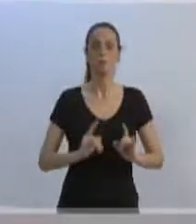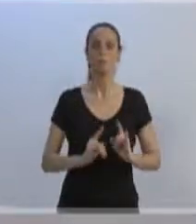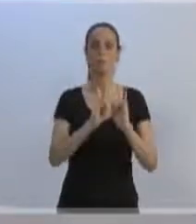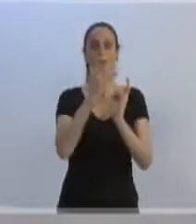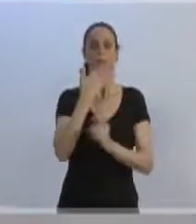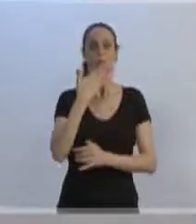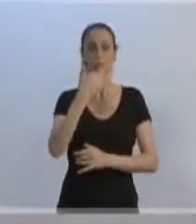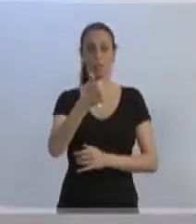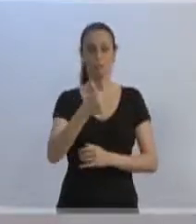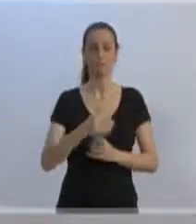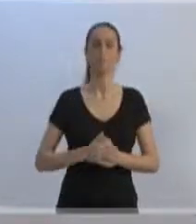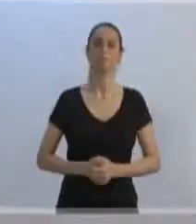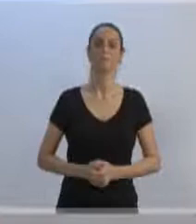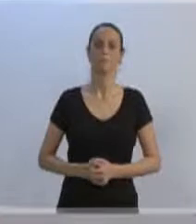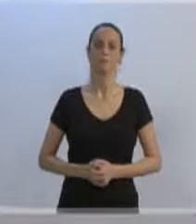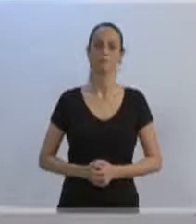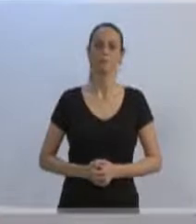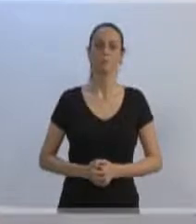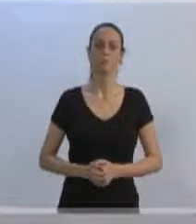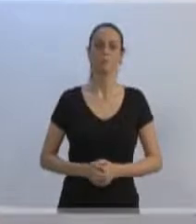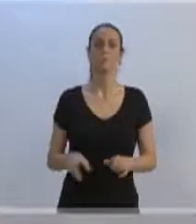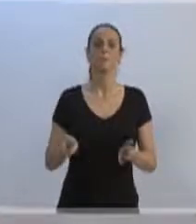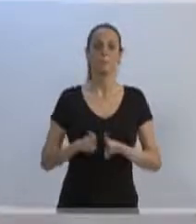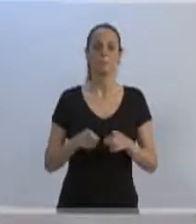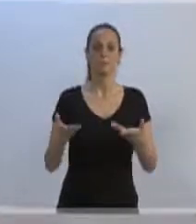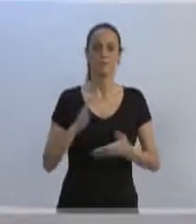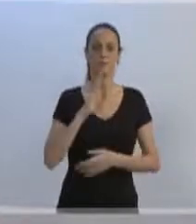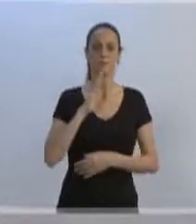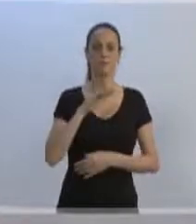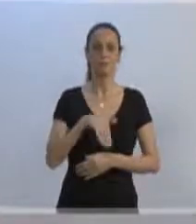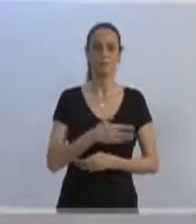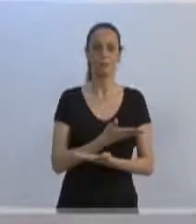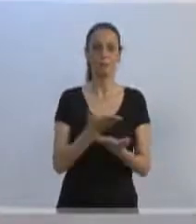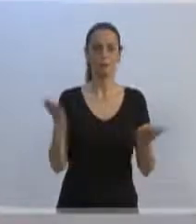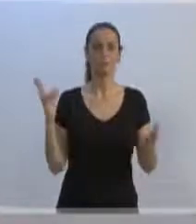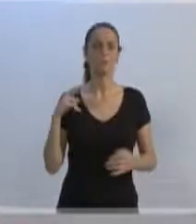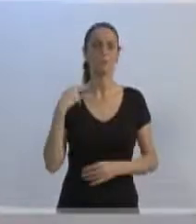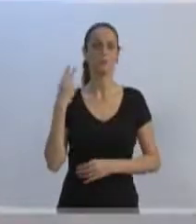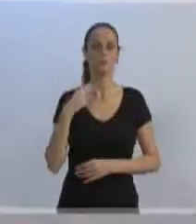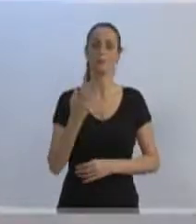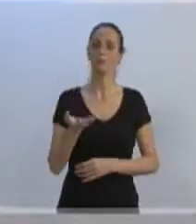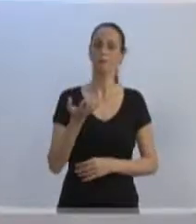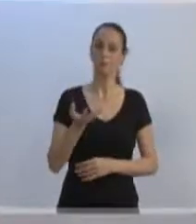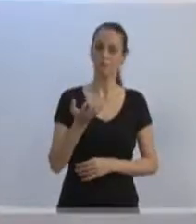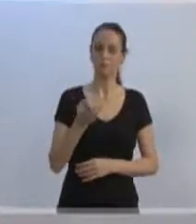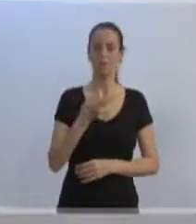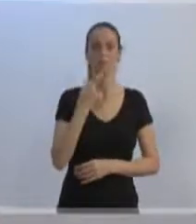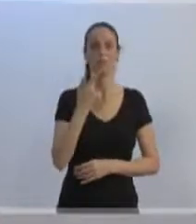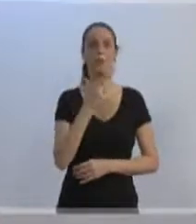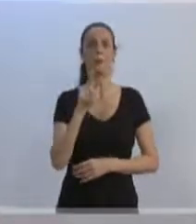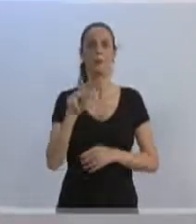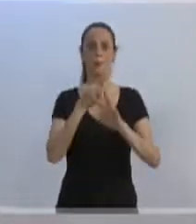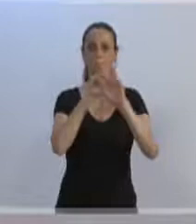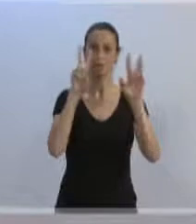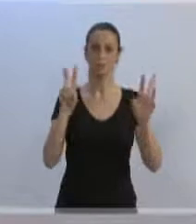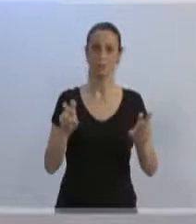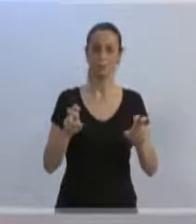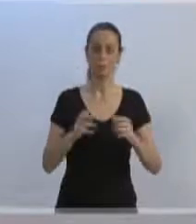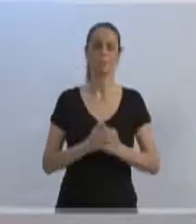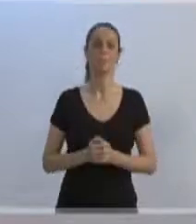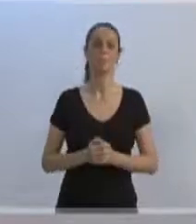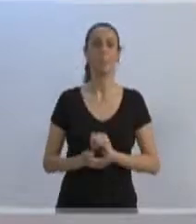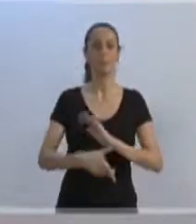adequada também na tarde de hoje senhores vereadores eu queria que abordar a questão que o